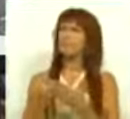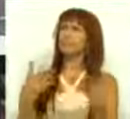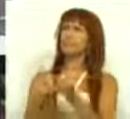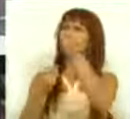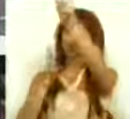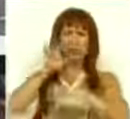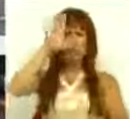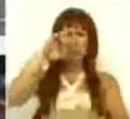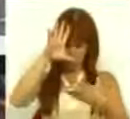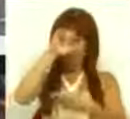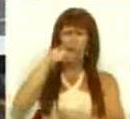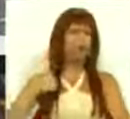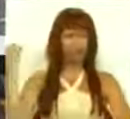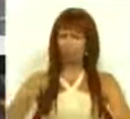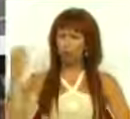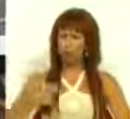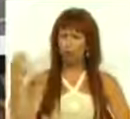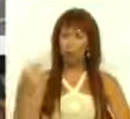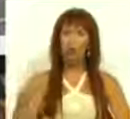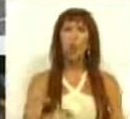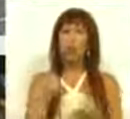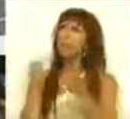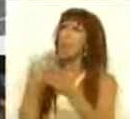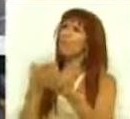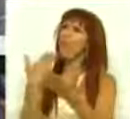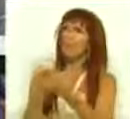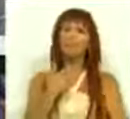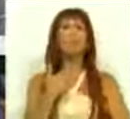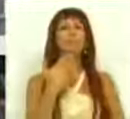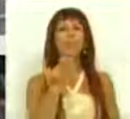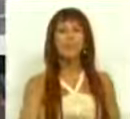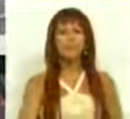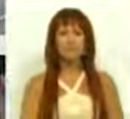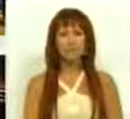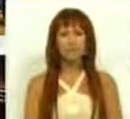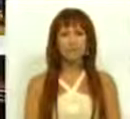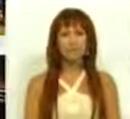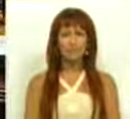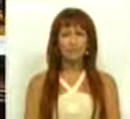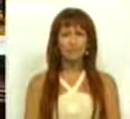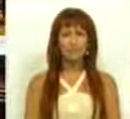com a Senhora Ministra e com o Governo todos os dias a apoiar. Muito obrigada.